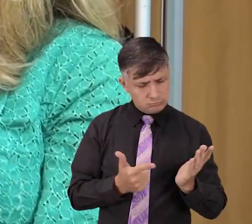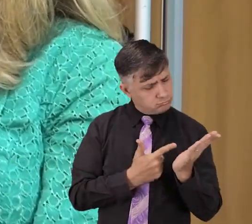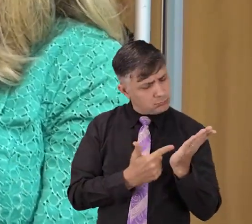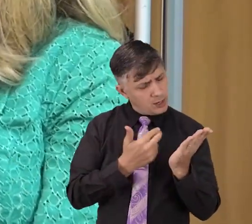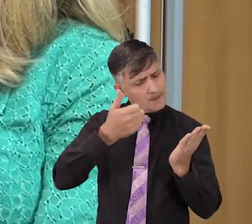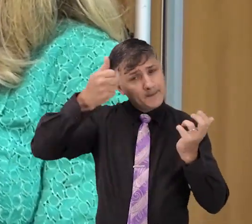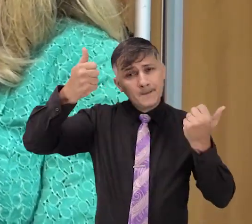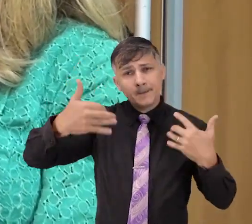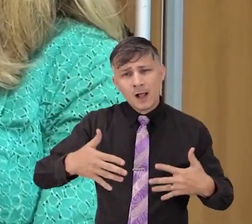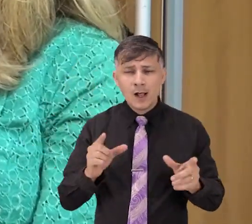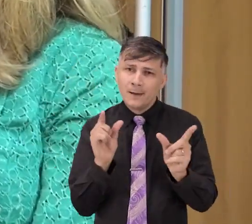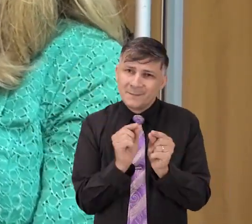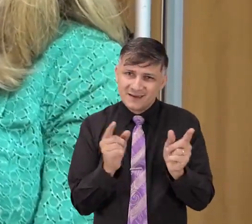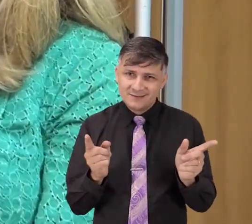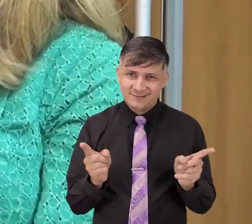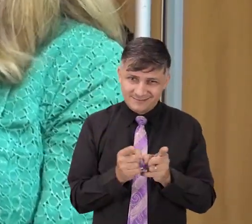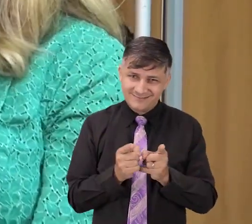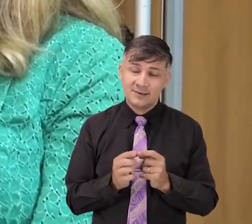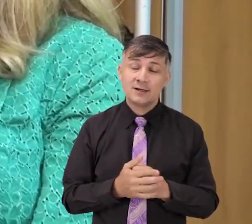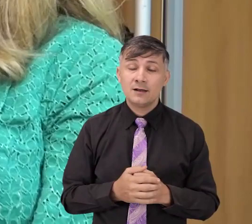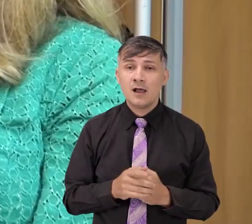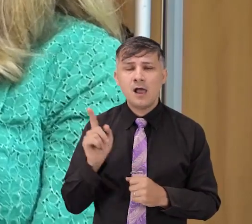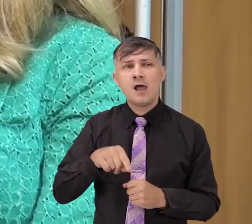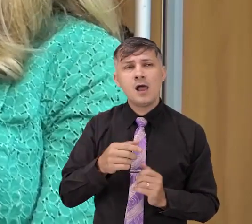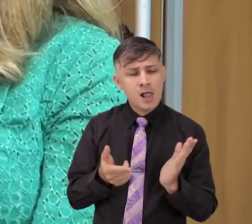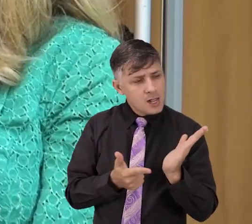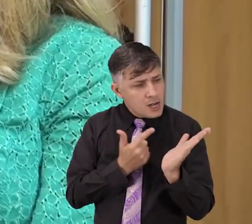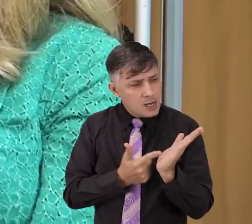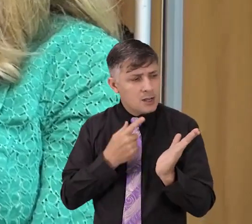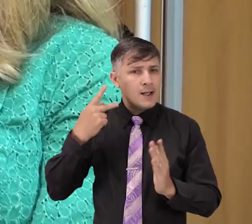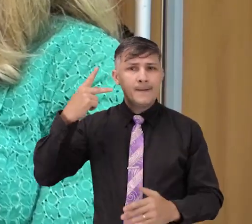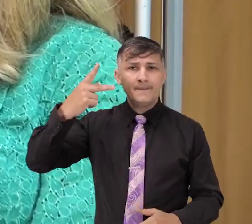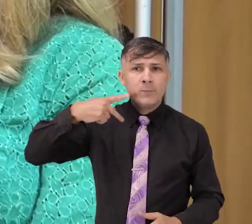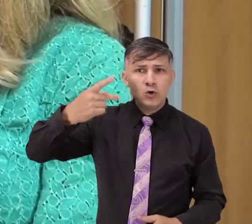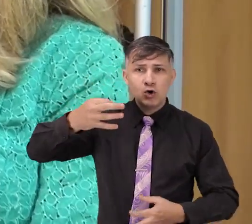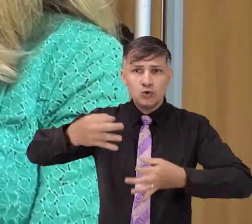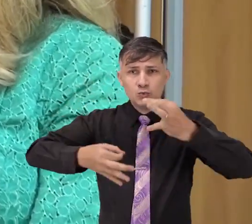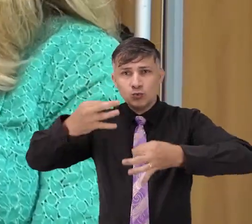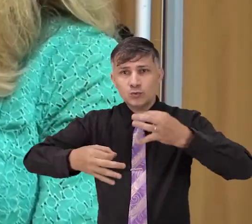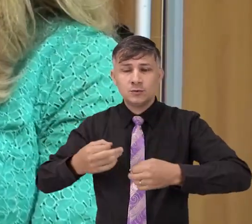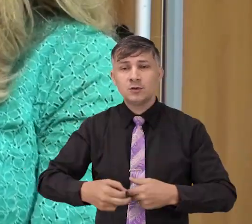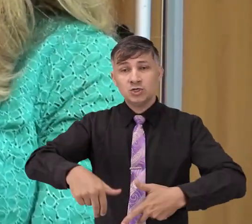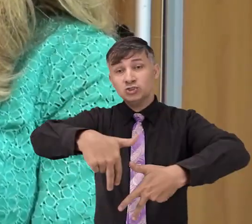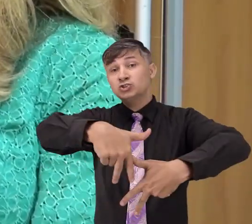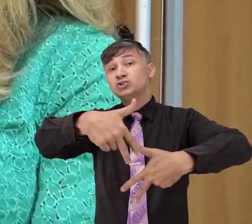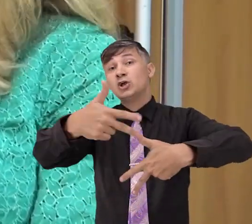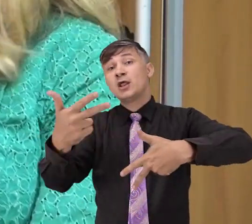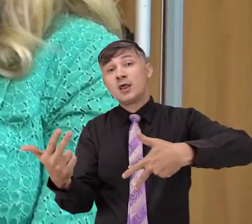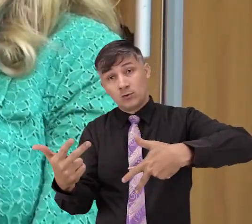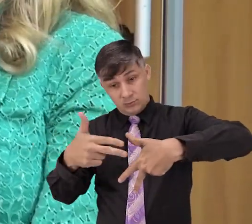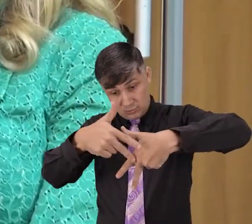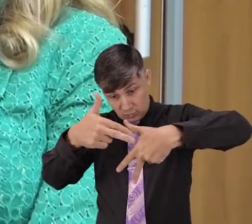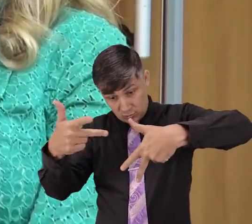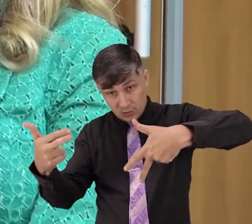que é a cartilha enquanto política jurídica de gênero.